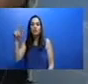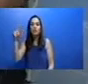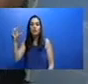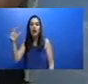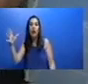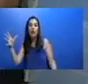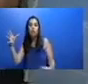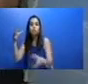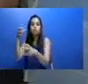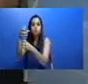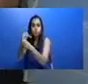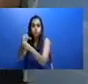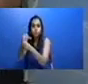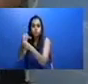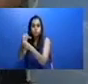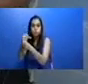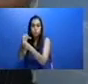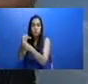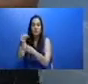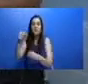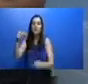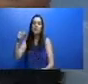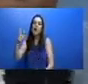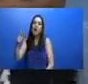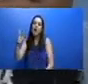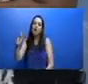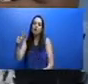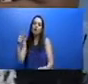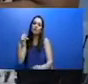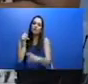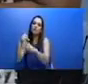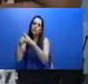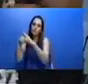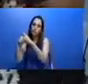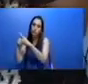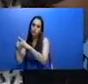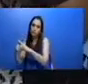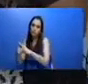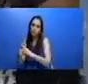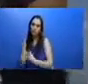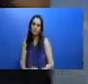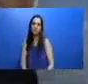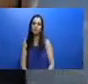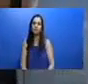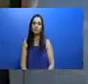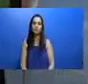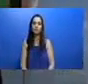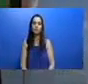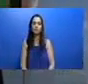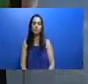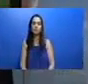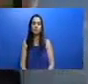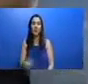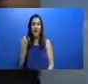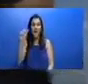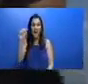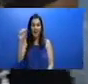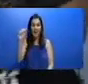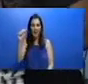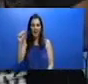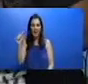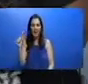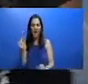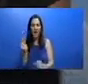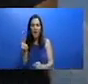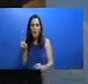tenho. Multiplicativa é quando eu estou multiplicando, olha aqui. Então, a quantidade total